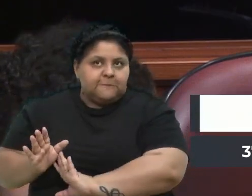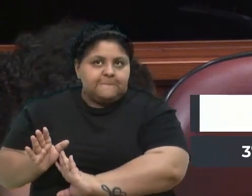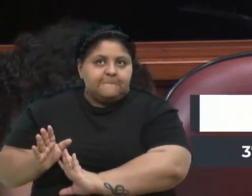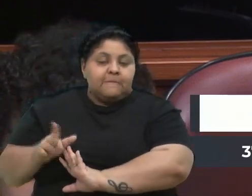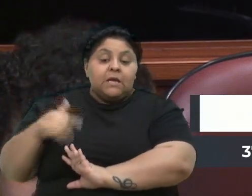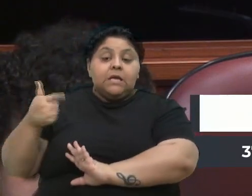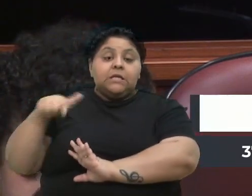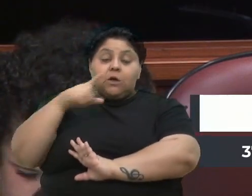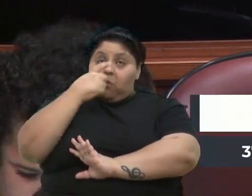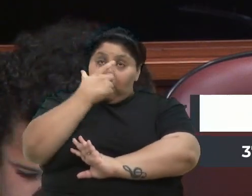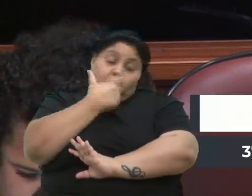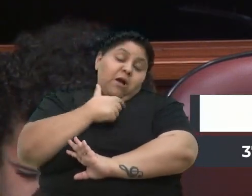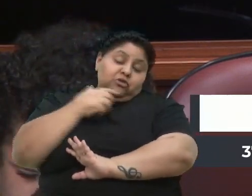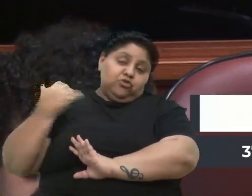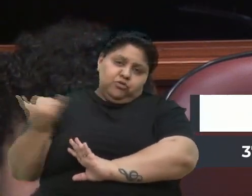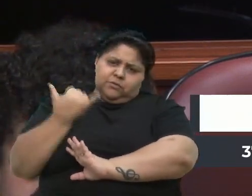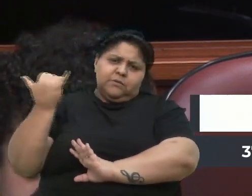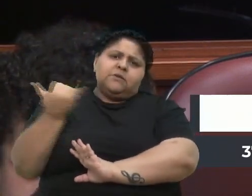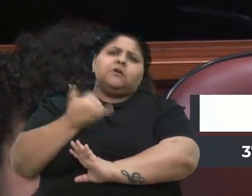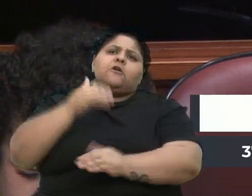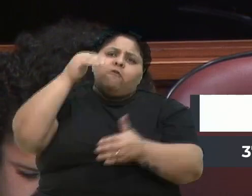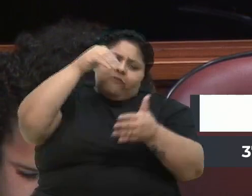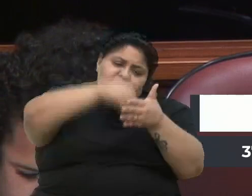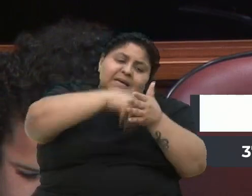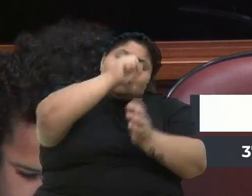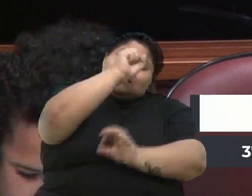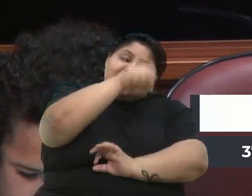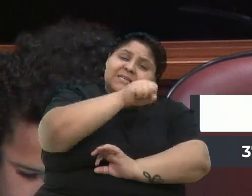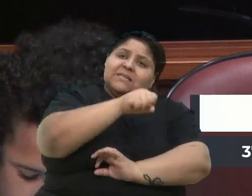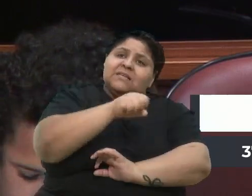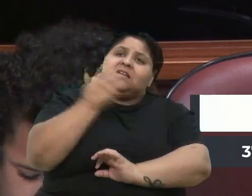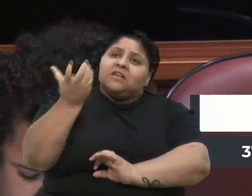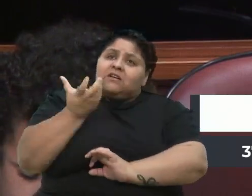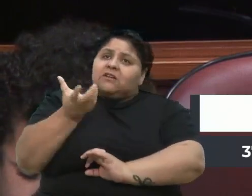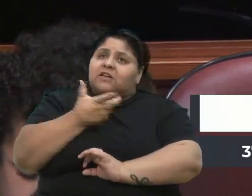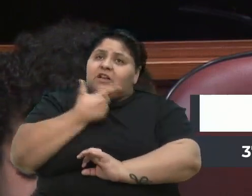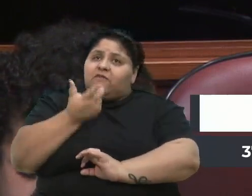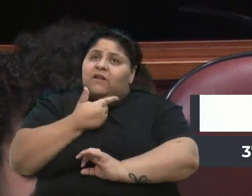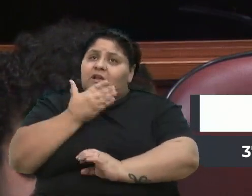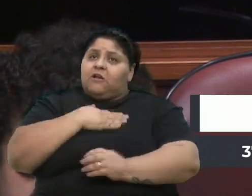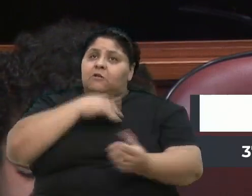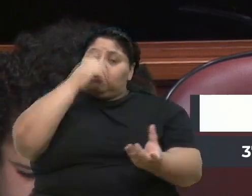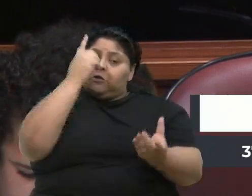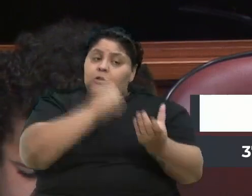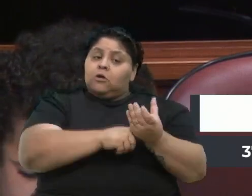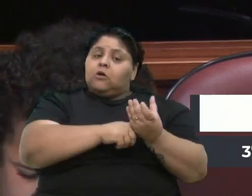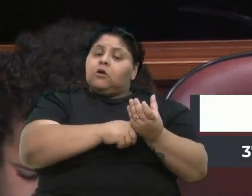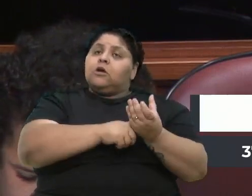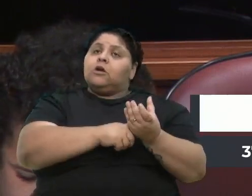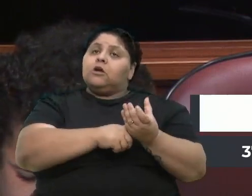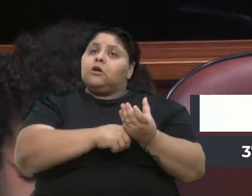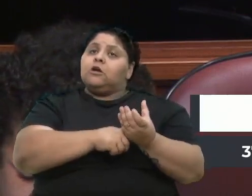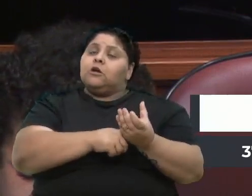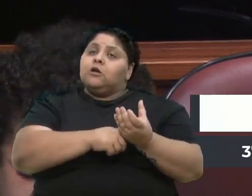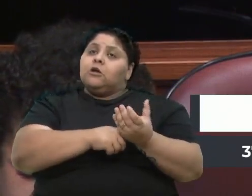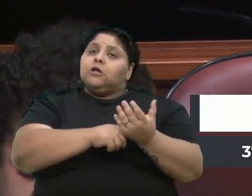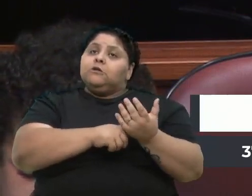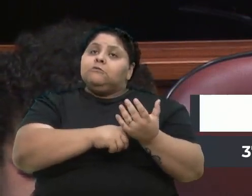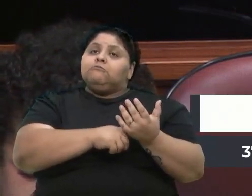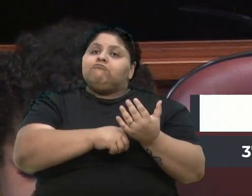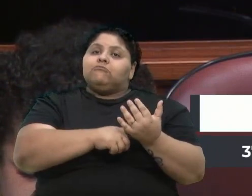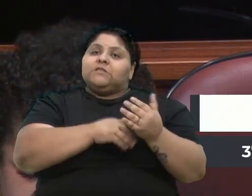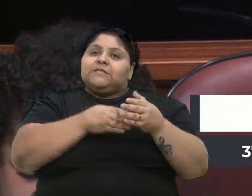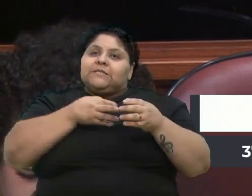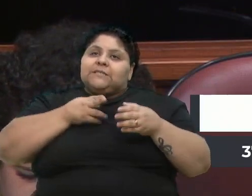acho importante, vamos votar favorável, e eu quero dizer aqui do meu compromisso em nós seguir nos espelhando em bons